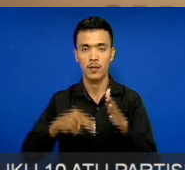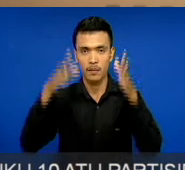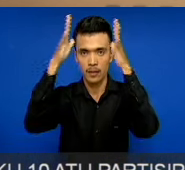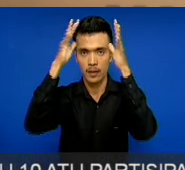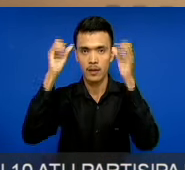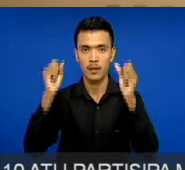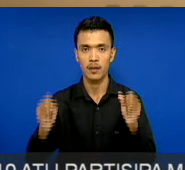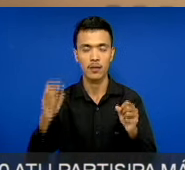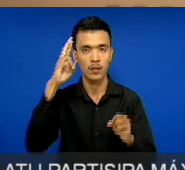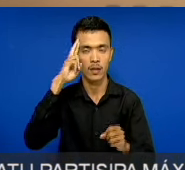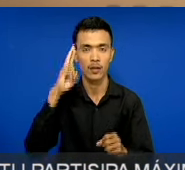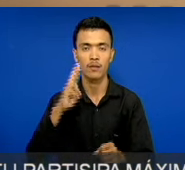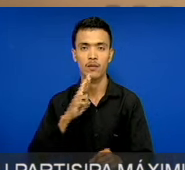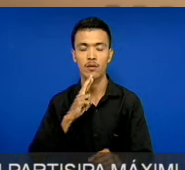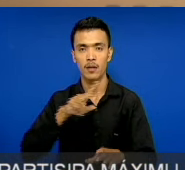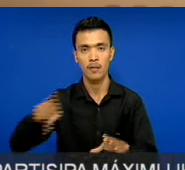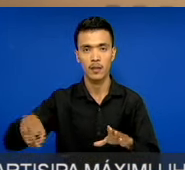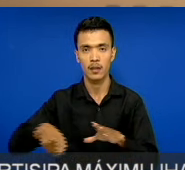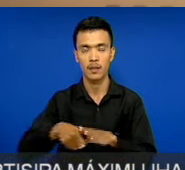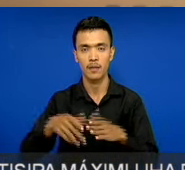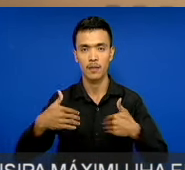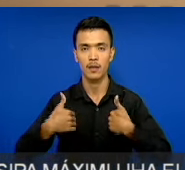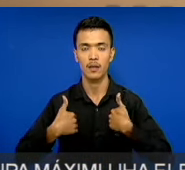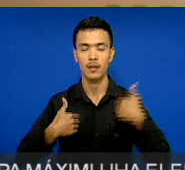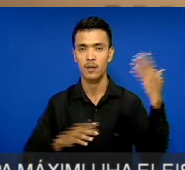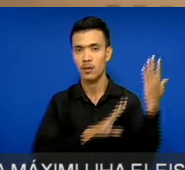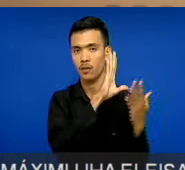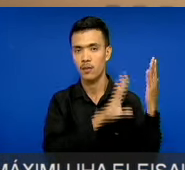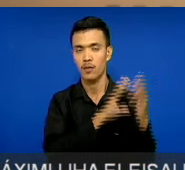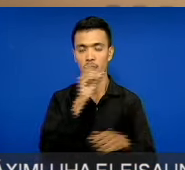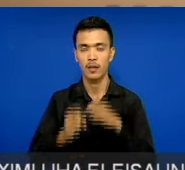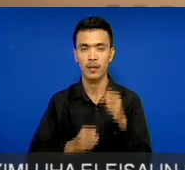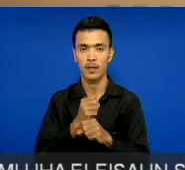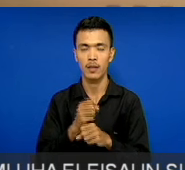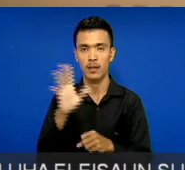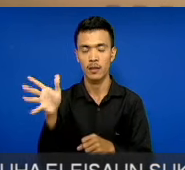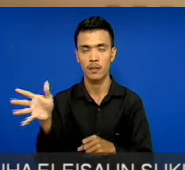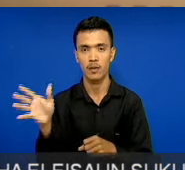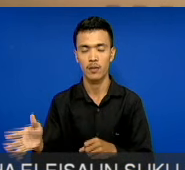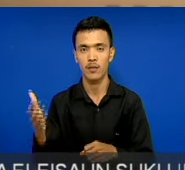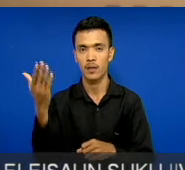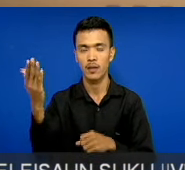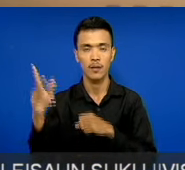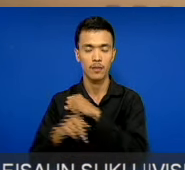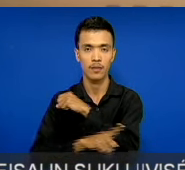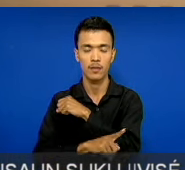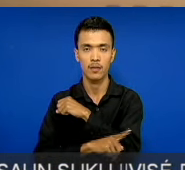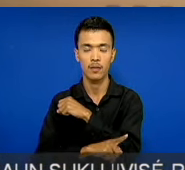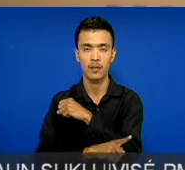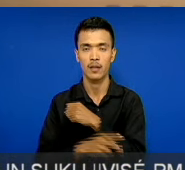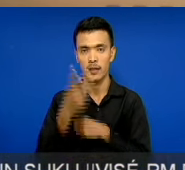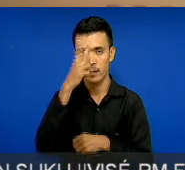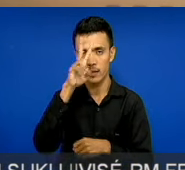Presidente da República, José Ramos Horta, participa na comemoração Tina Limanulo, Revolução dos Cravos, em Lisboa, Portugal.